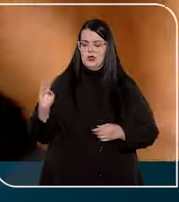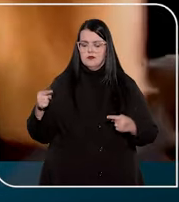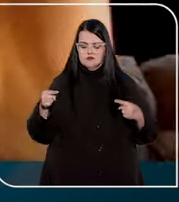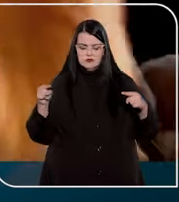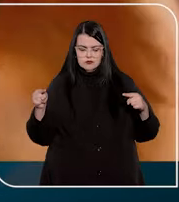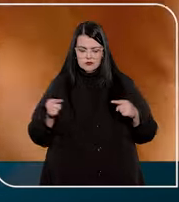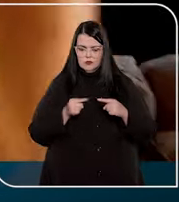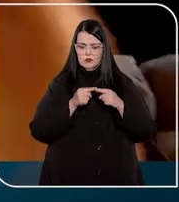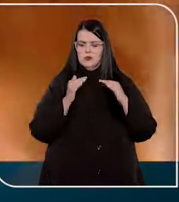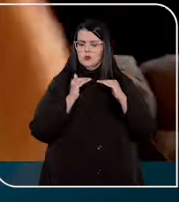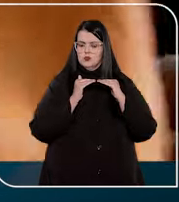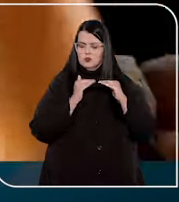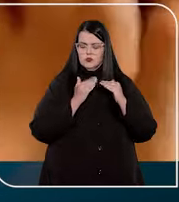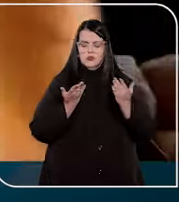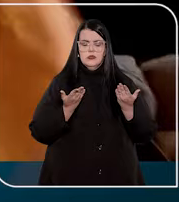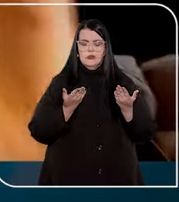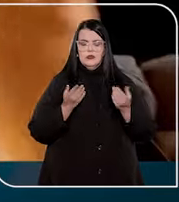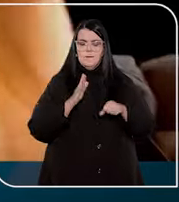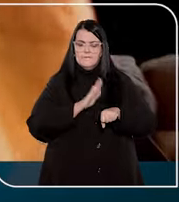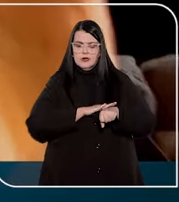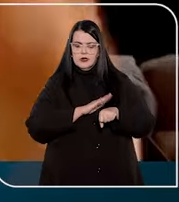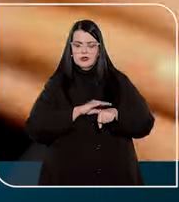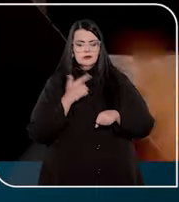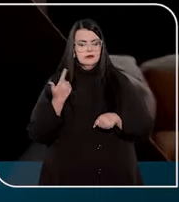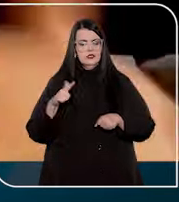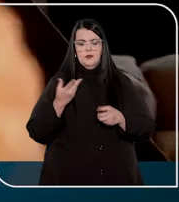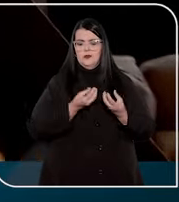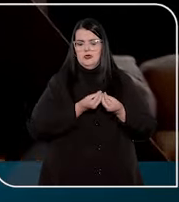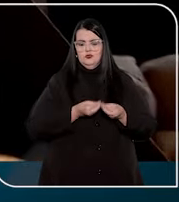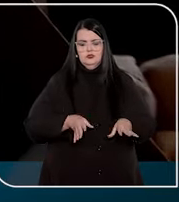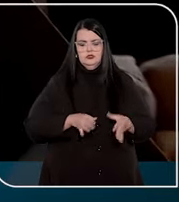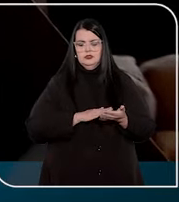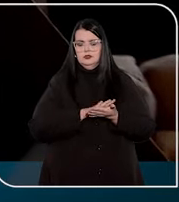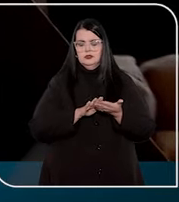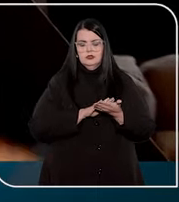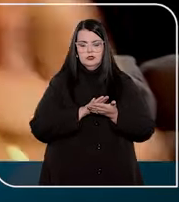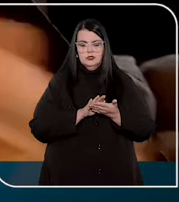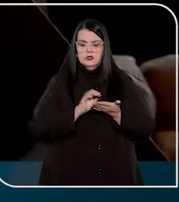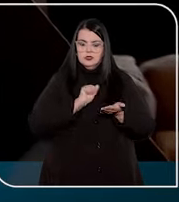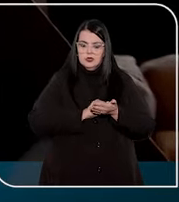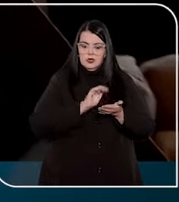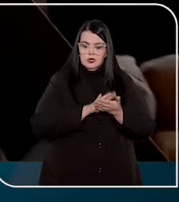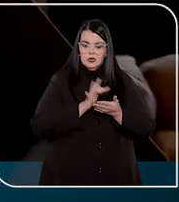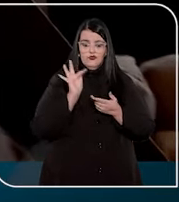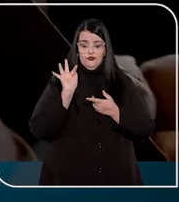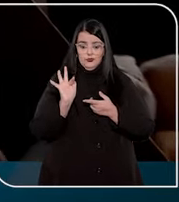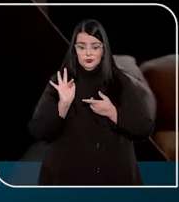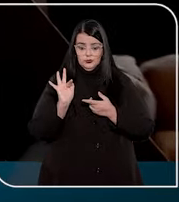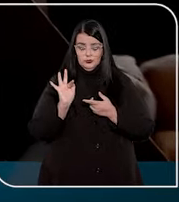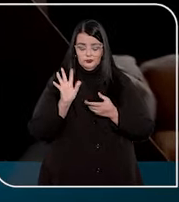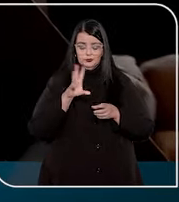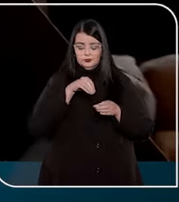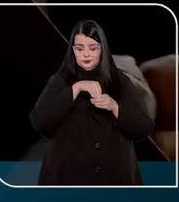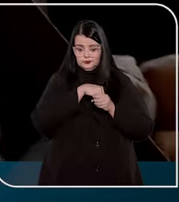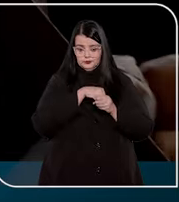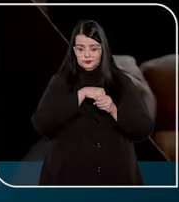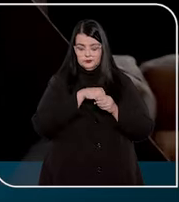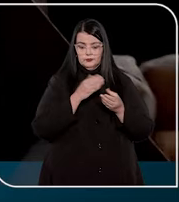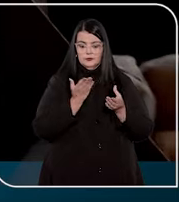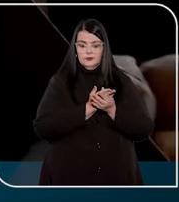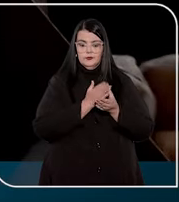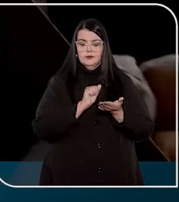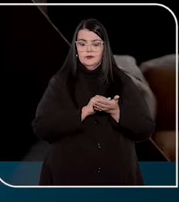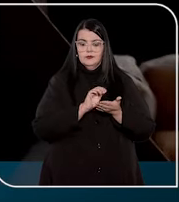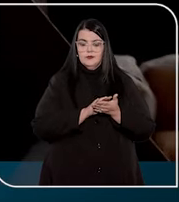o prazo, tudo não vai ter prejuízo para ninguém. Aí a gente aplica a fungibilidade. No processo civil, é muito comum se falar do princípio